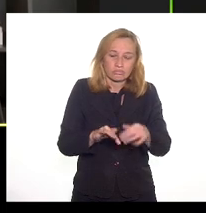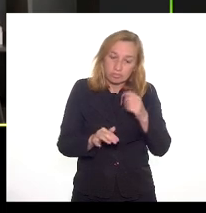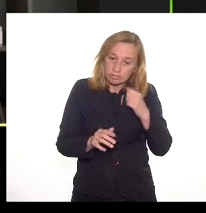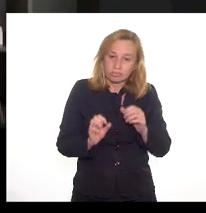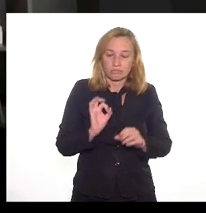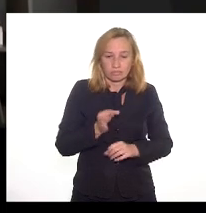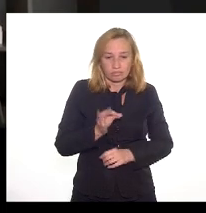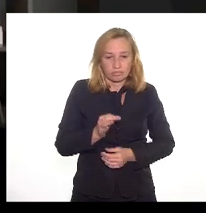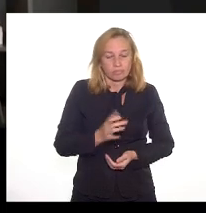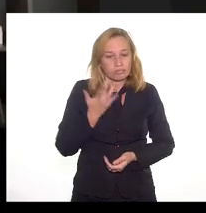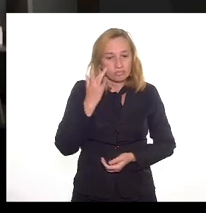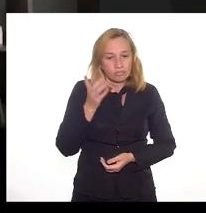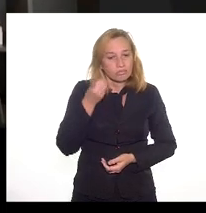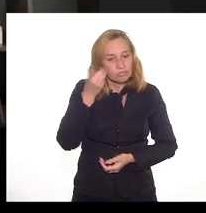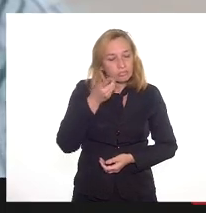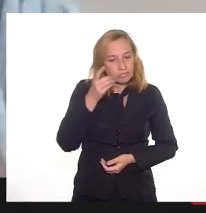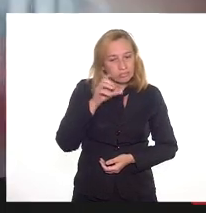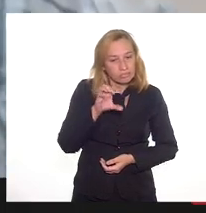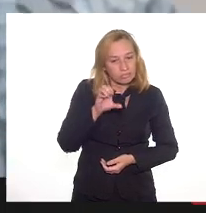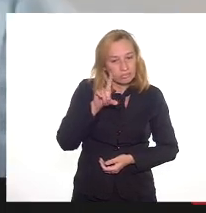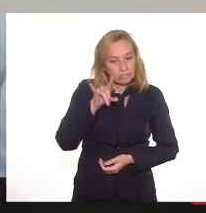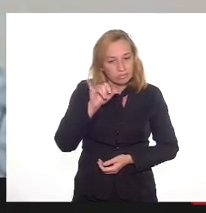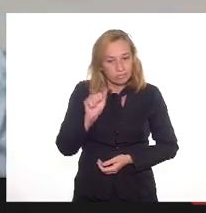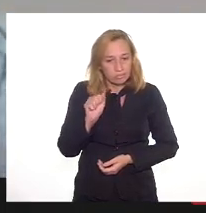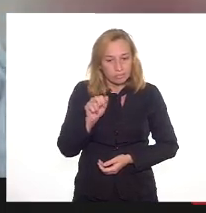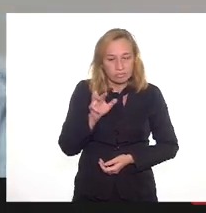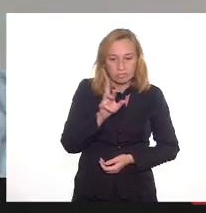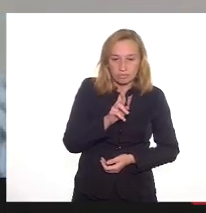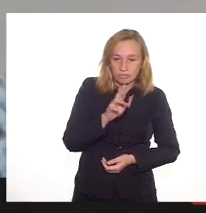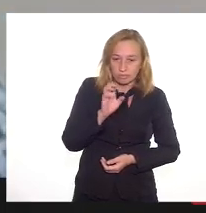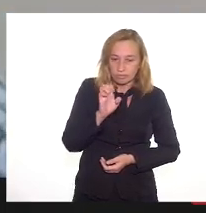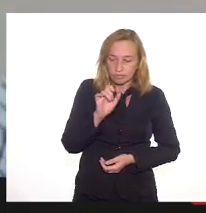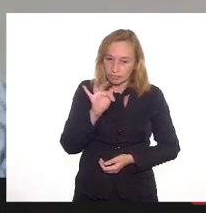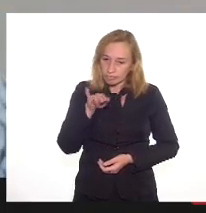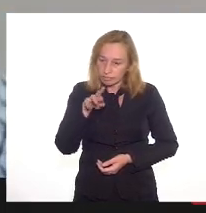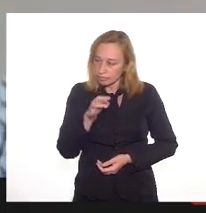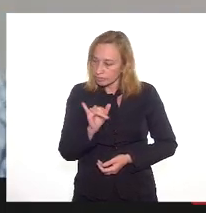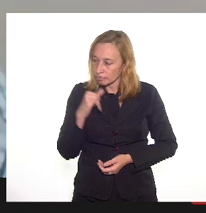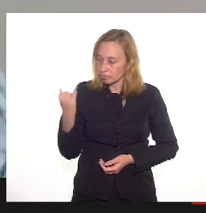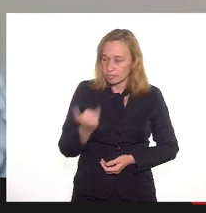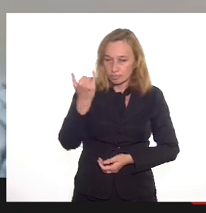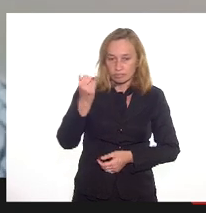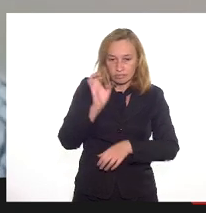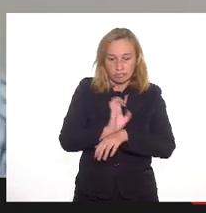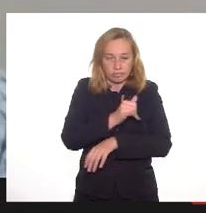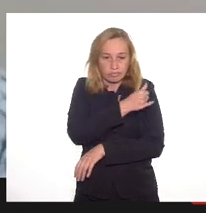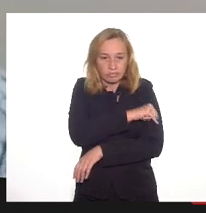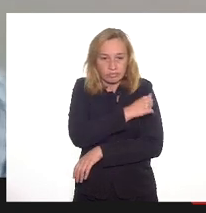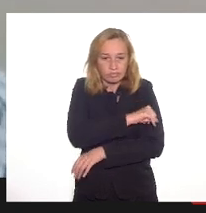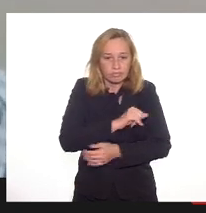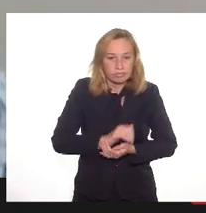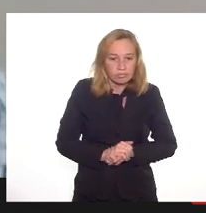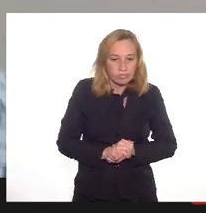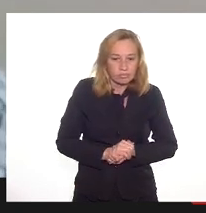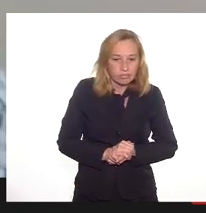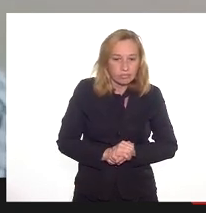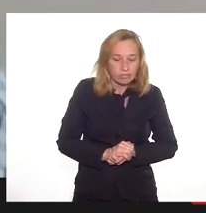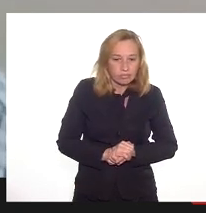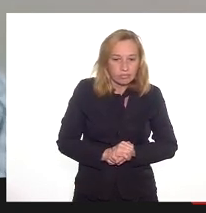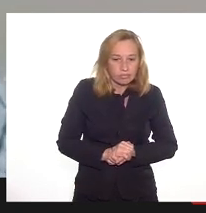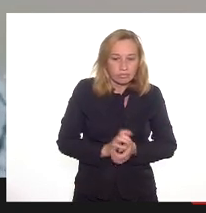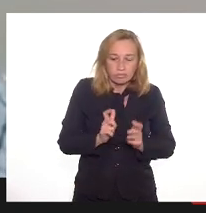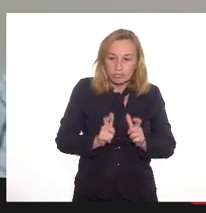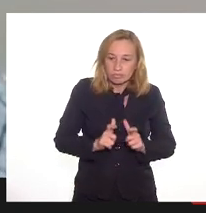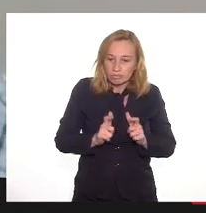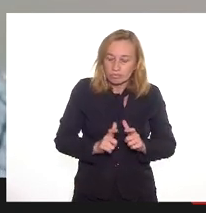Claro. Eu acho até, deputada Célia, a refinaria do Duque de Caxias, ela é muito importante para o estado do Rio de Janeiro. E, Pedro, ela está num local